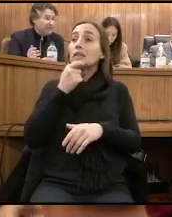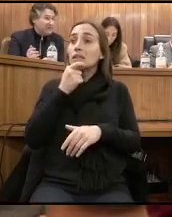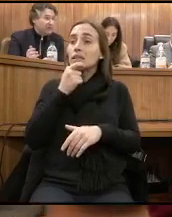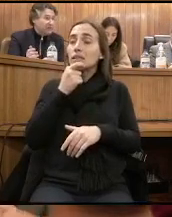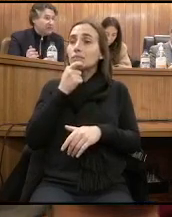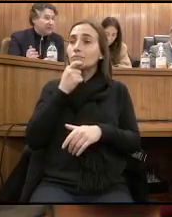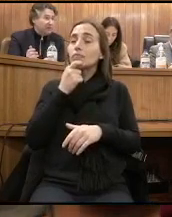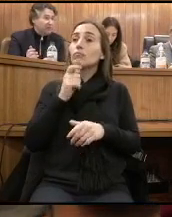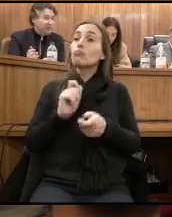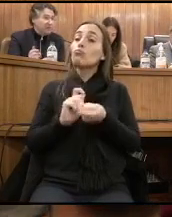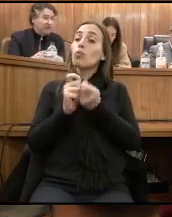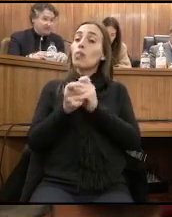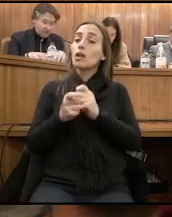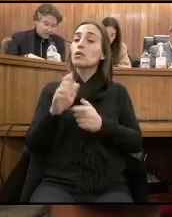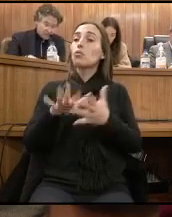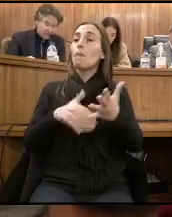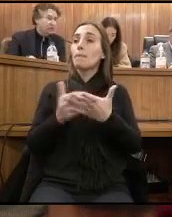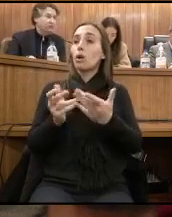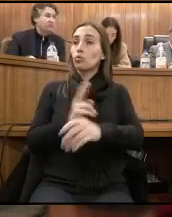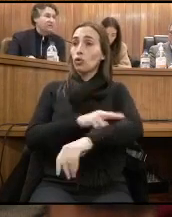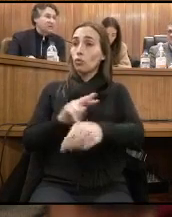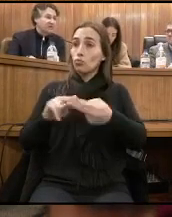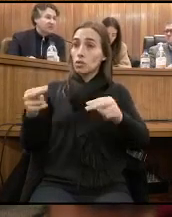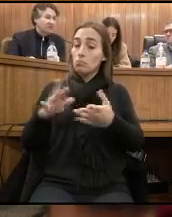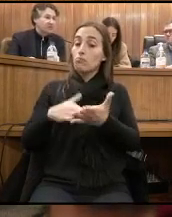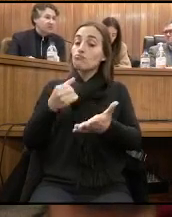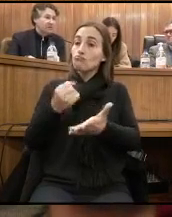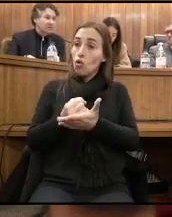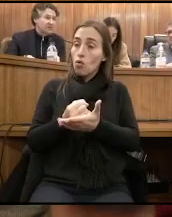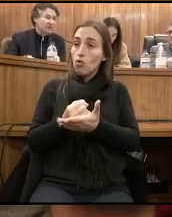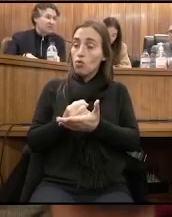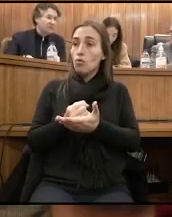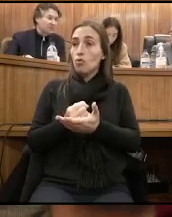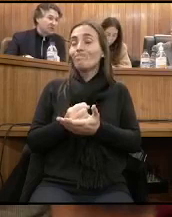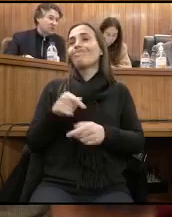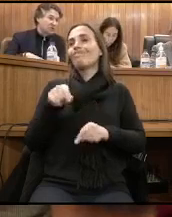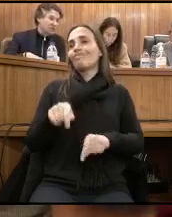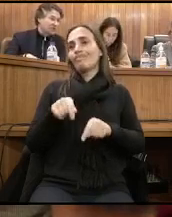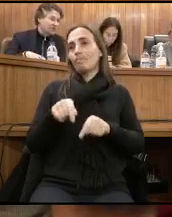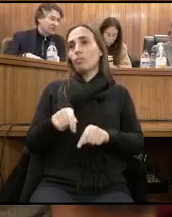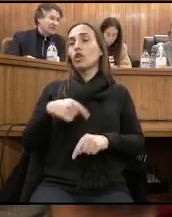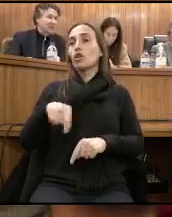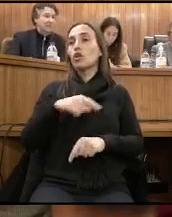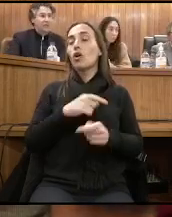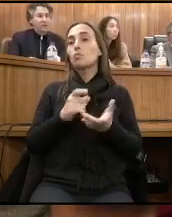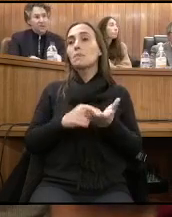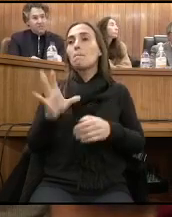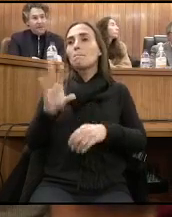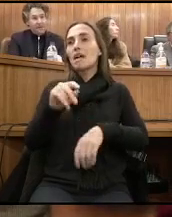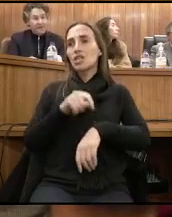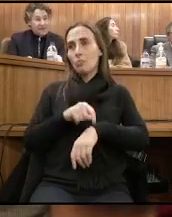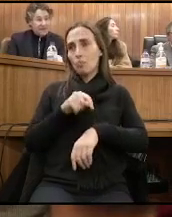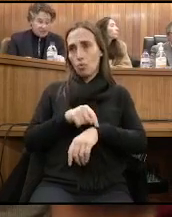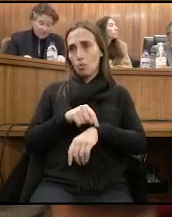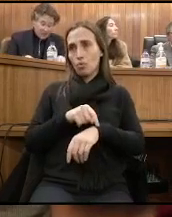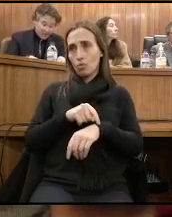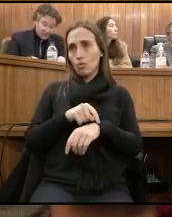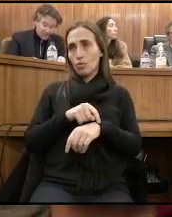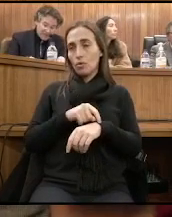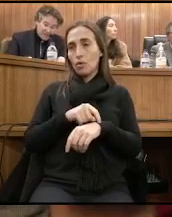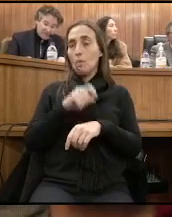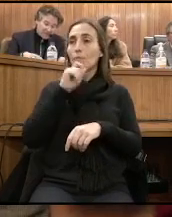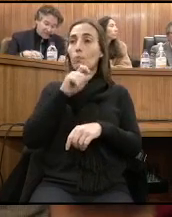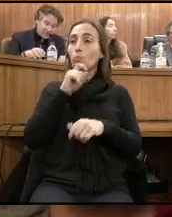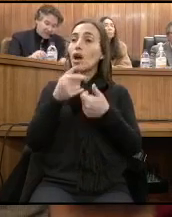a revisão do Plano Diretor Municipal, resolvemos esta questão. Esta questão, portanto, nós precisamos de mais tempo para que